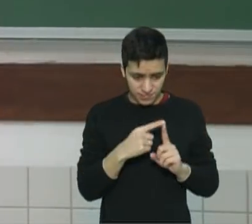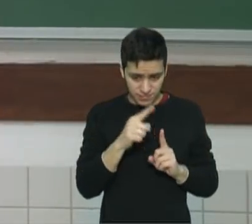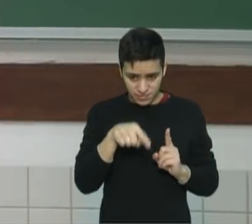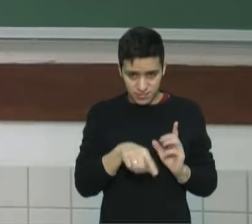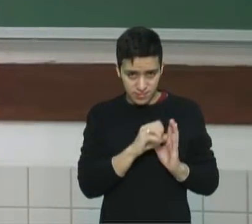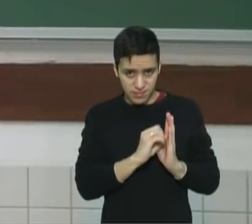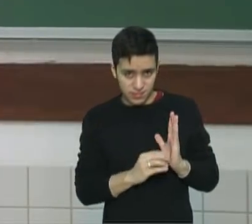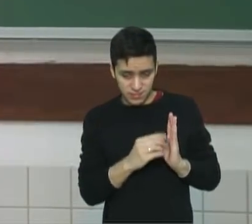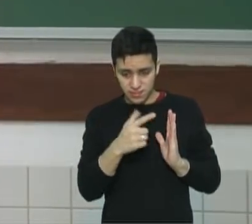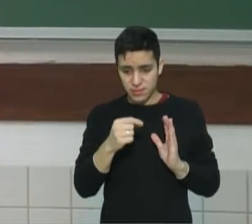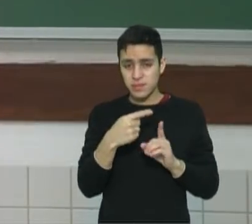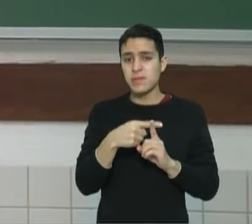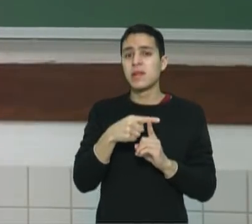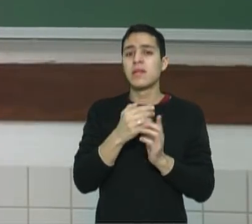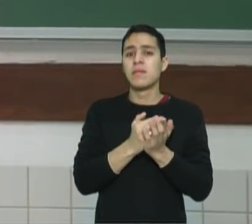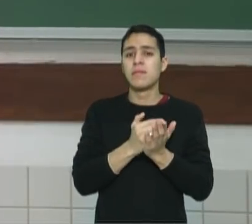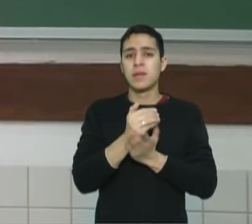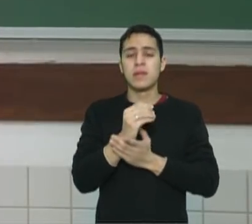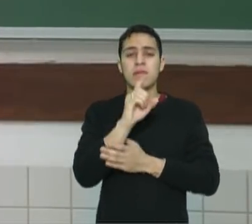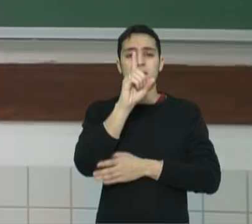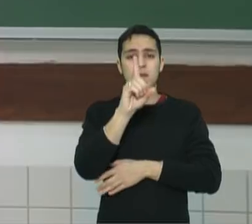XX começa em 1901.